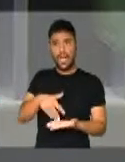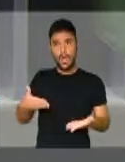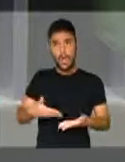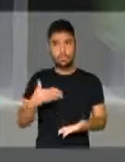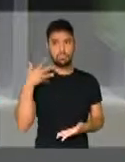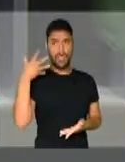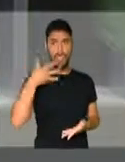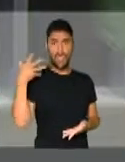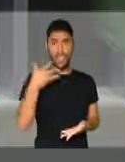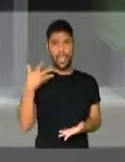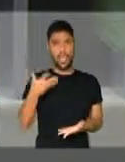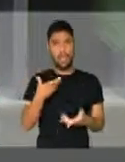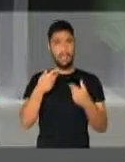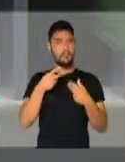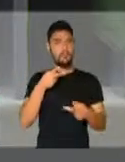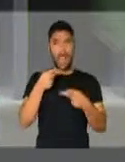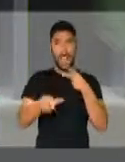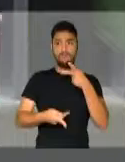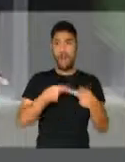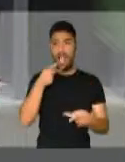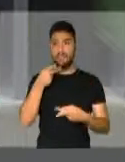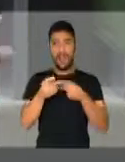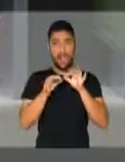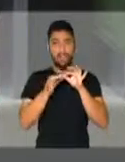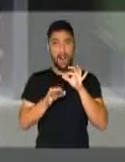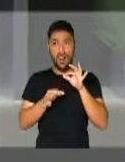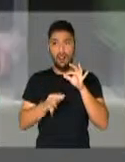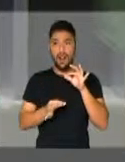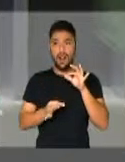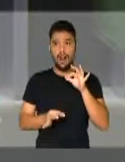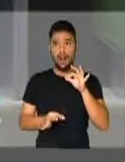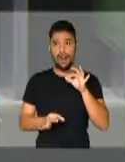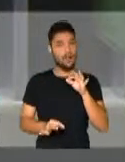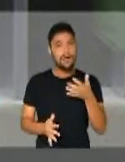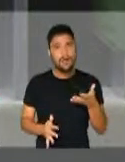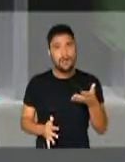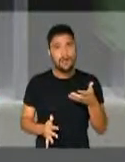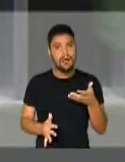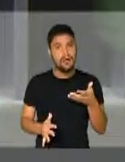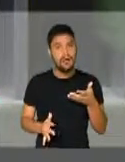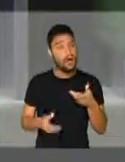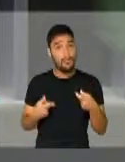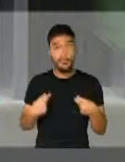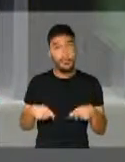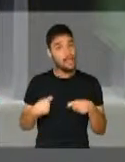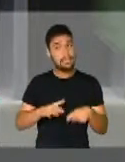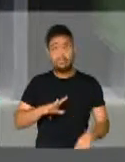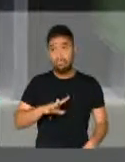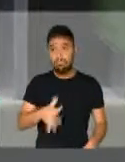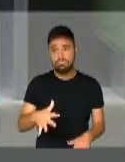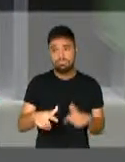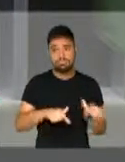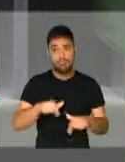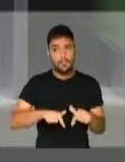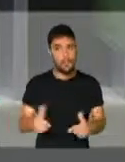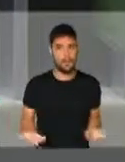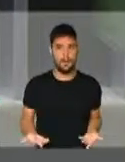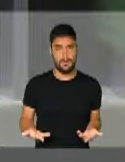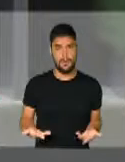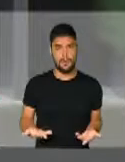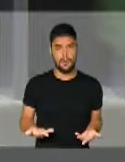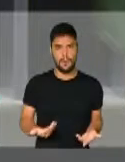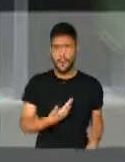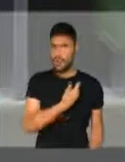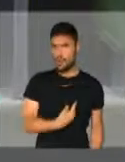tribuna e ficar no blá, blá, blá, blá, blá, blá, blá. É preciso ação efetiva. E o